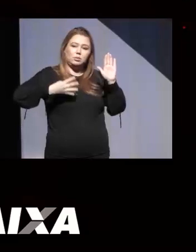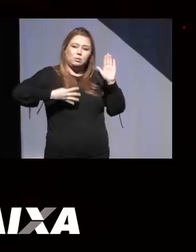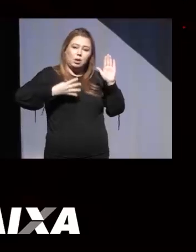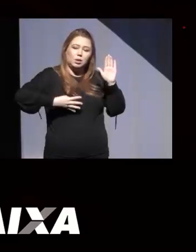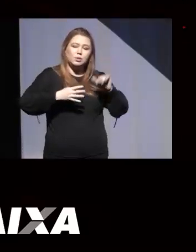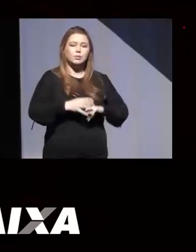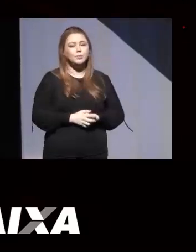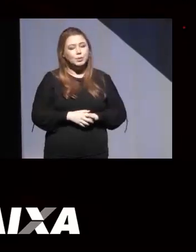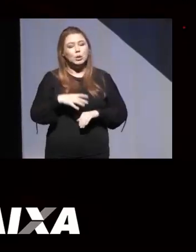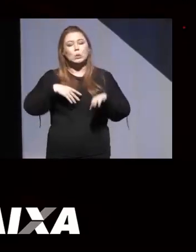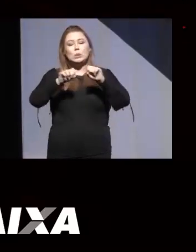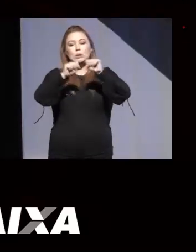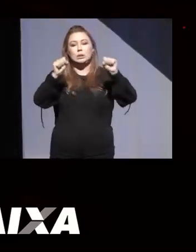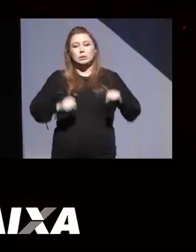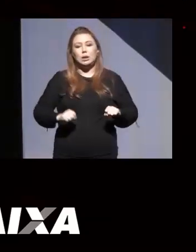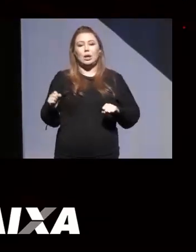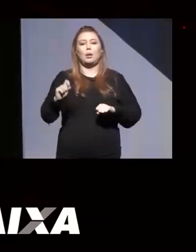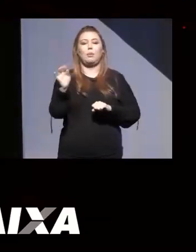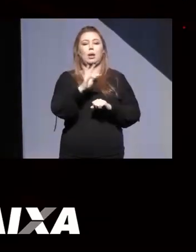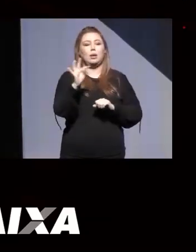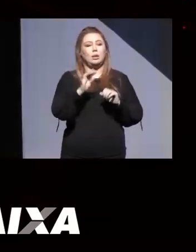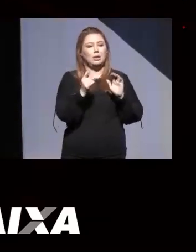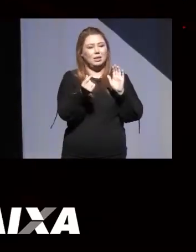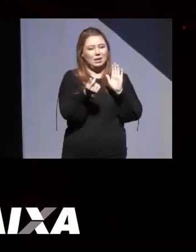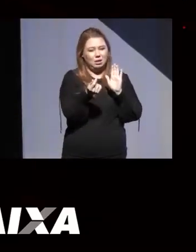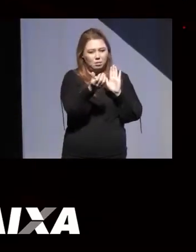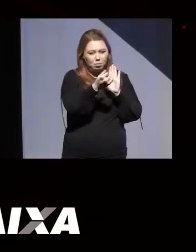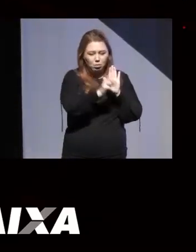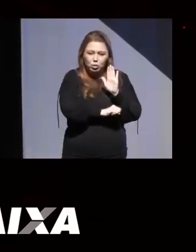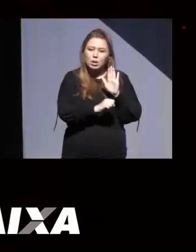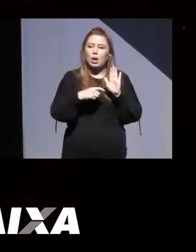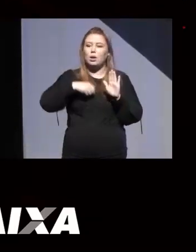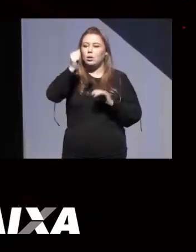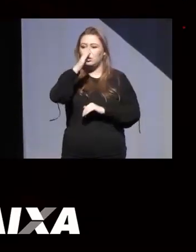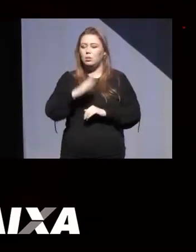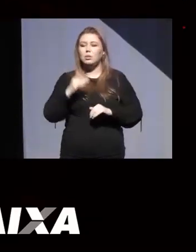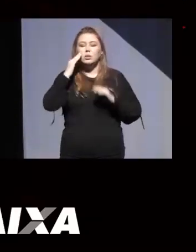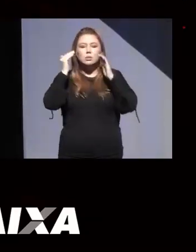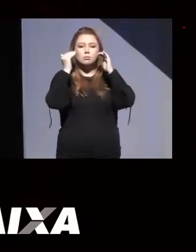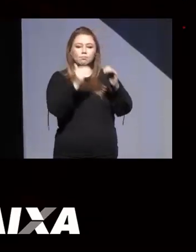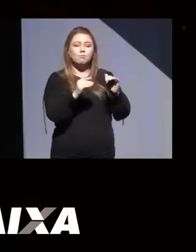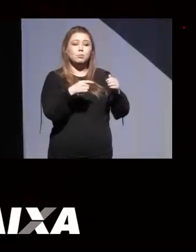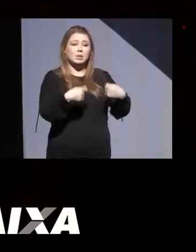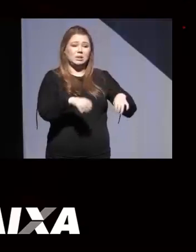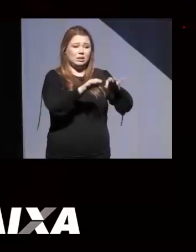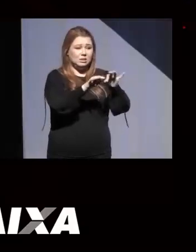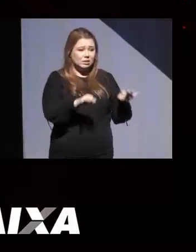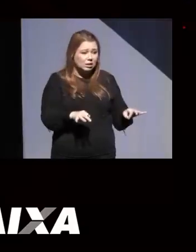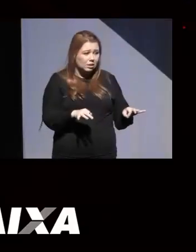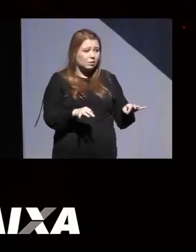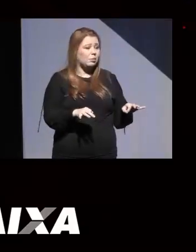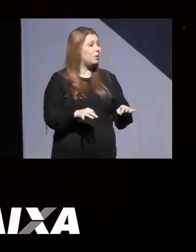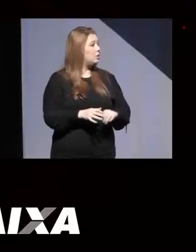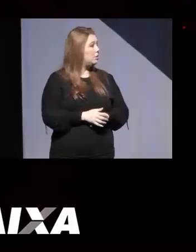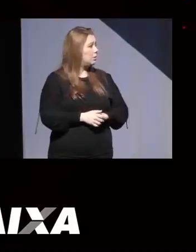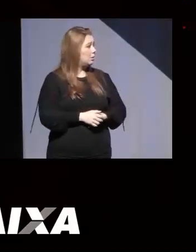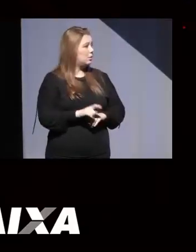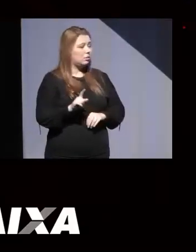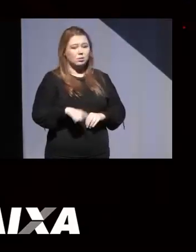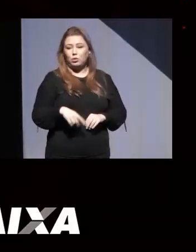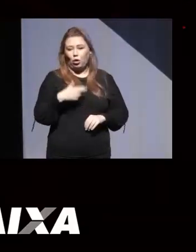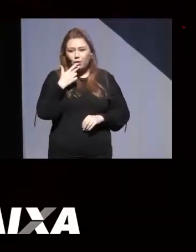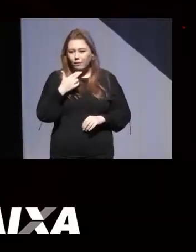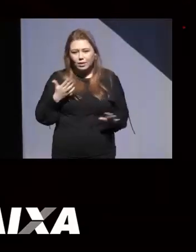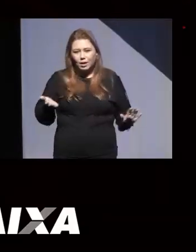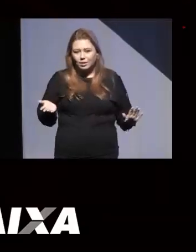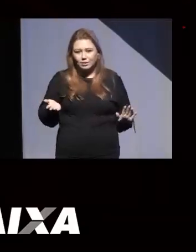O sistema tributário nacional deve observar os princípios da simplicidade, tudo novidade,